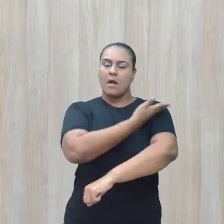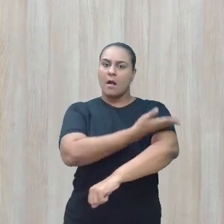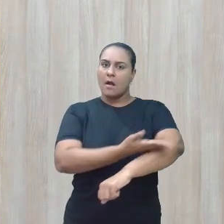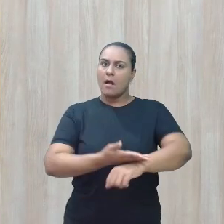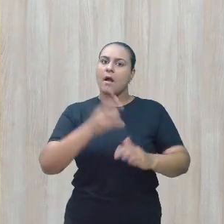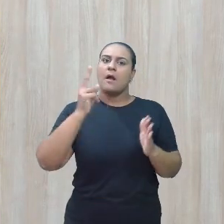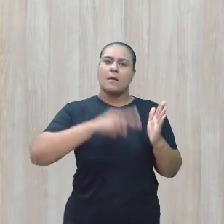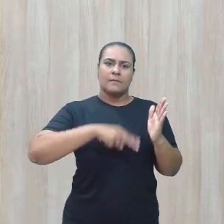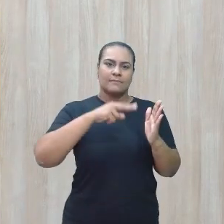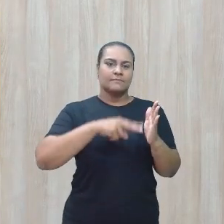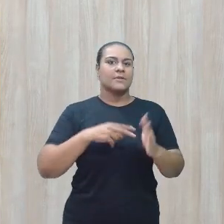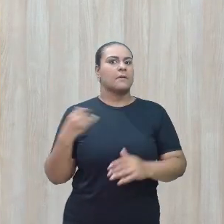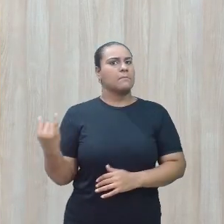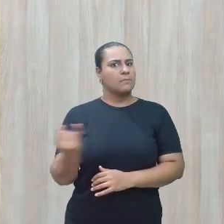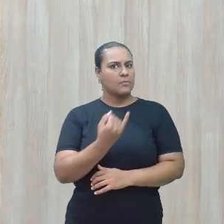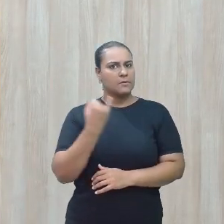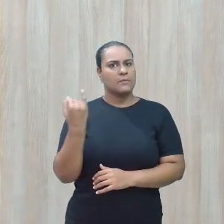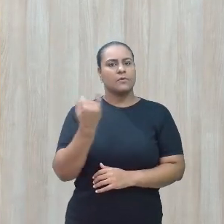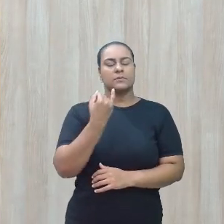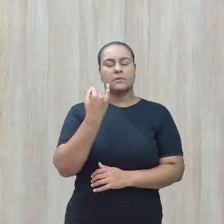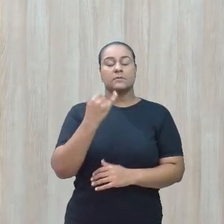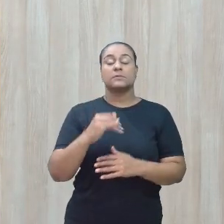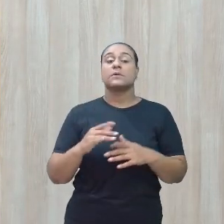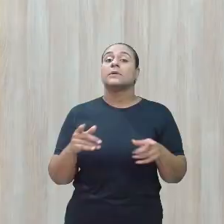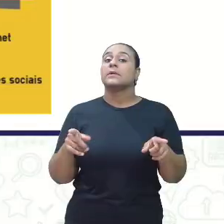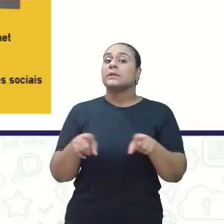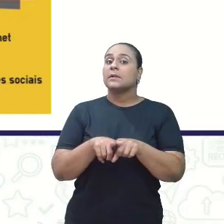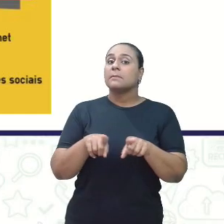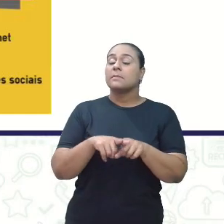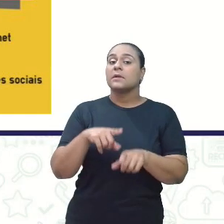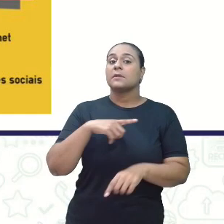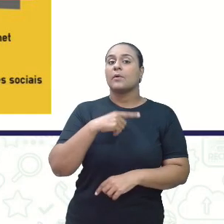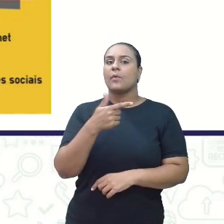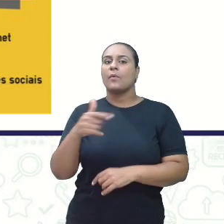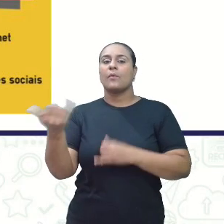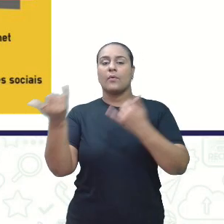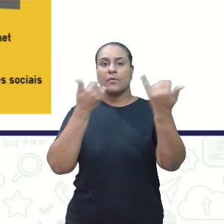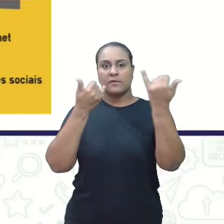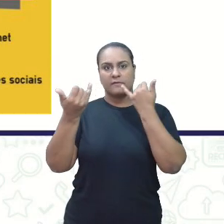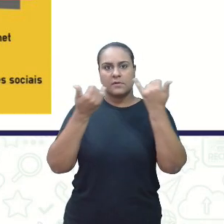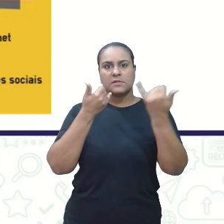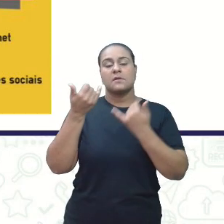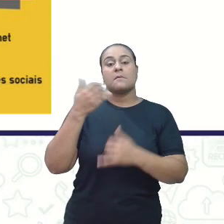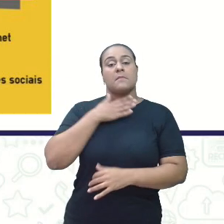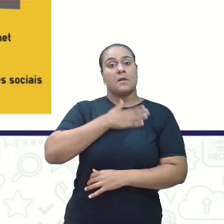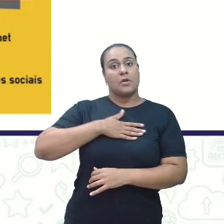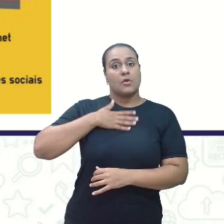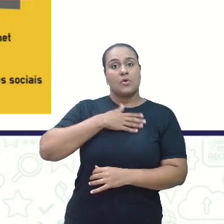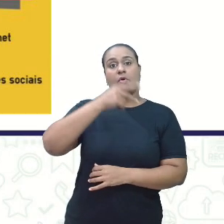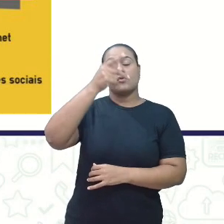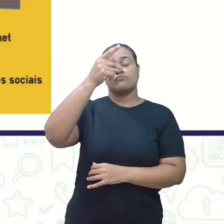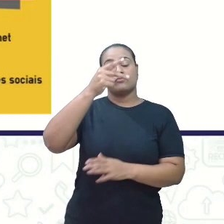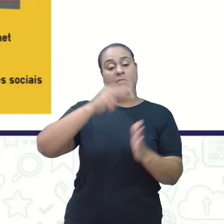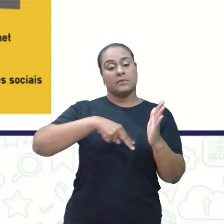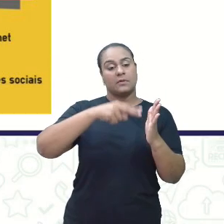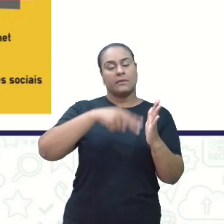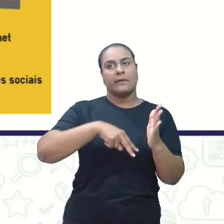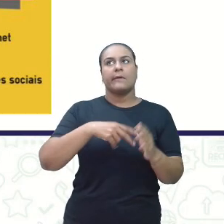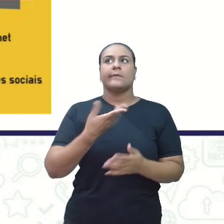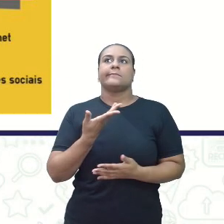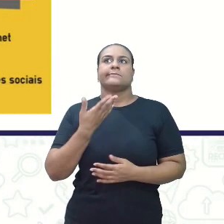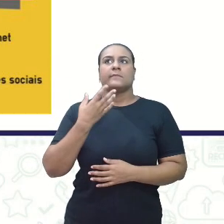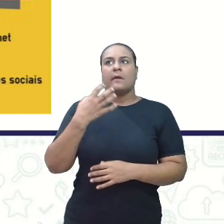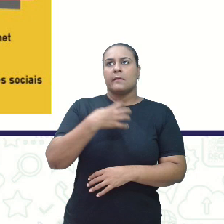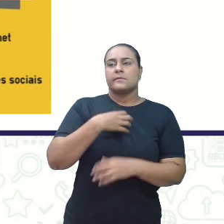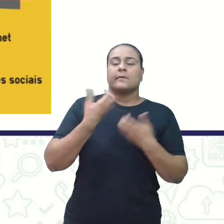importante a leitura, né? No entanto, a gente tem outras informações para quem gosta de ler. Então, se sente cansado, acha